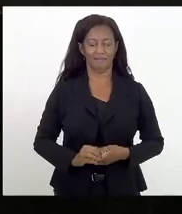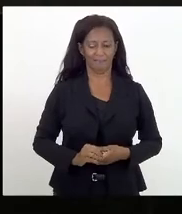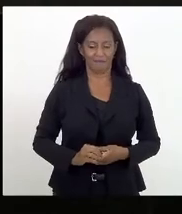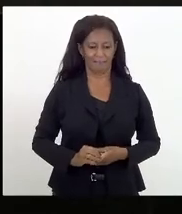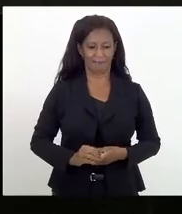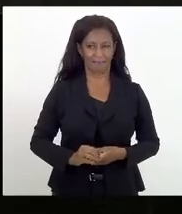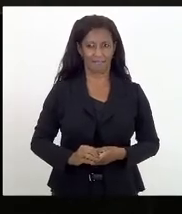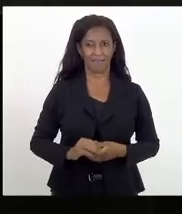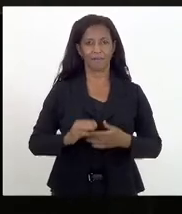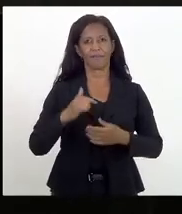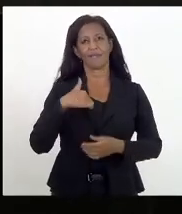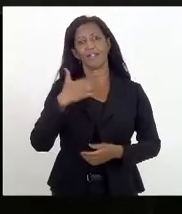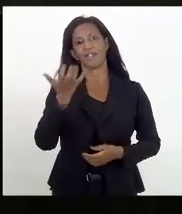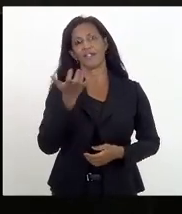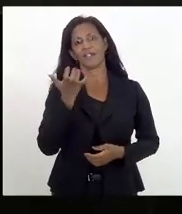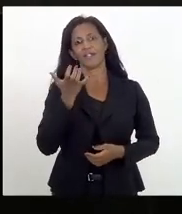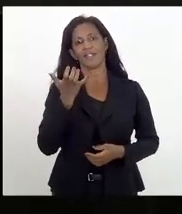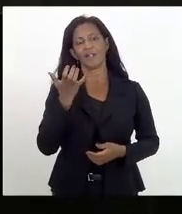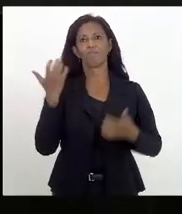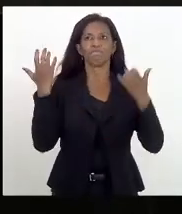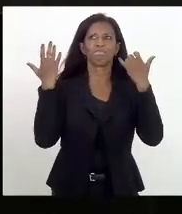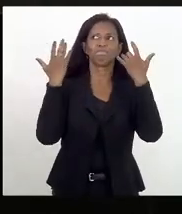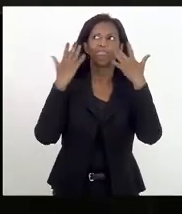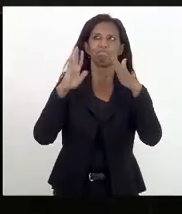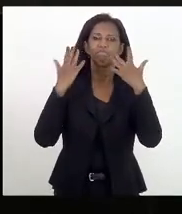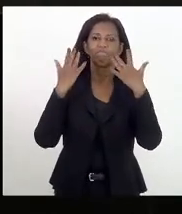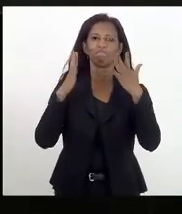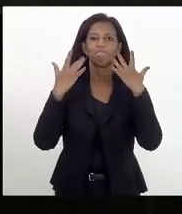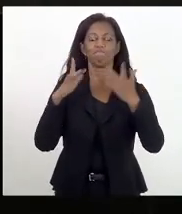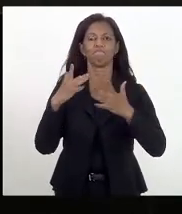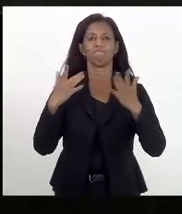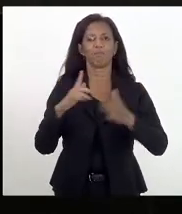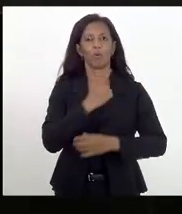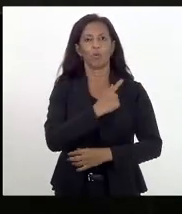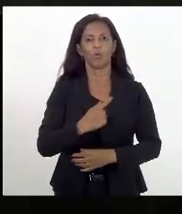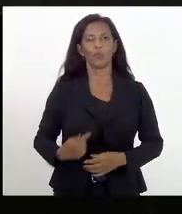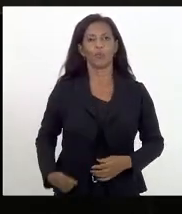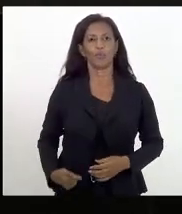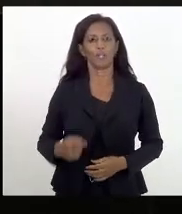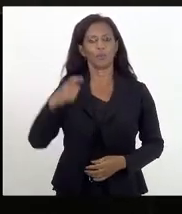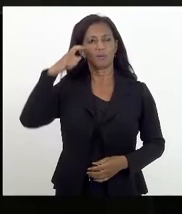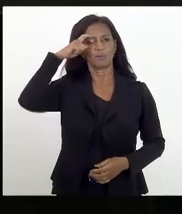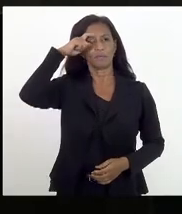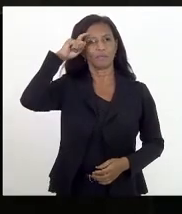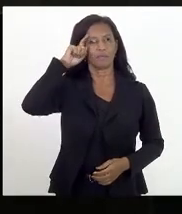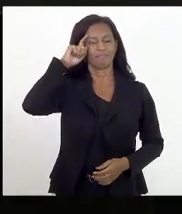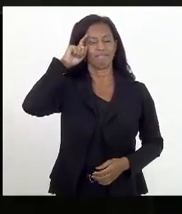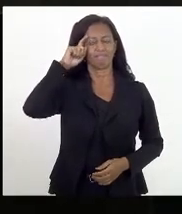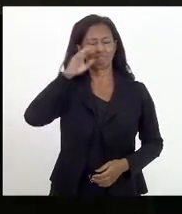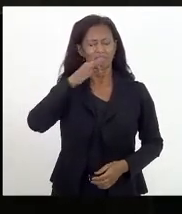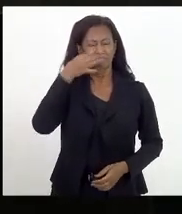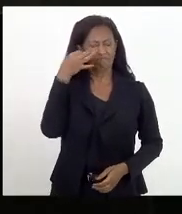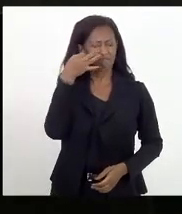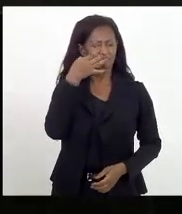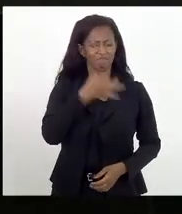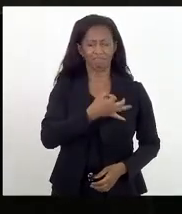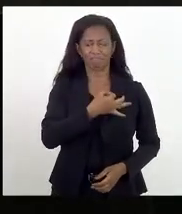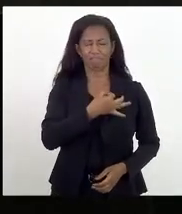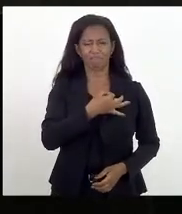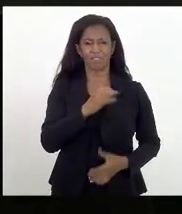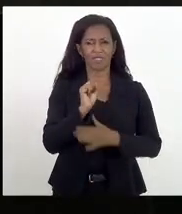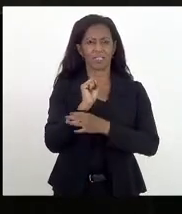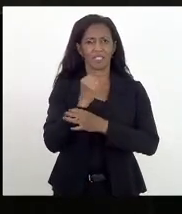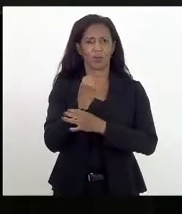começar parabenizando Governador Cláudio Castro pela fala de hoje precisa objetiva em defesa da seriedade